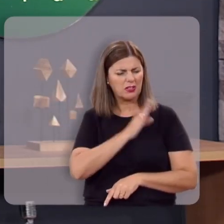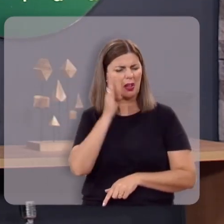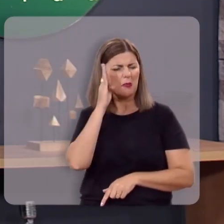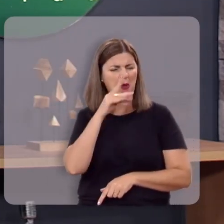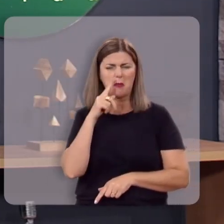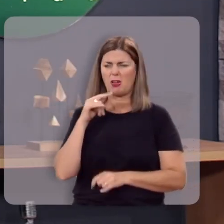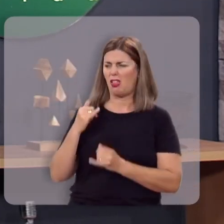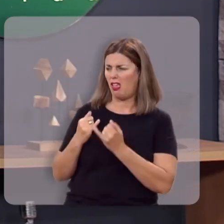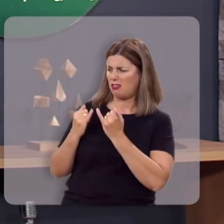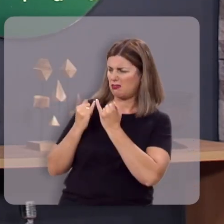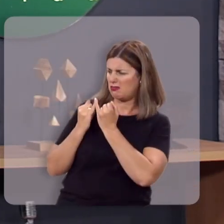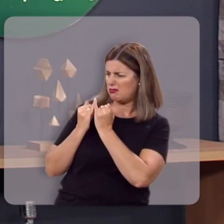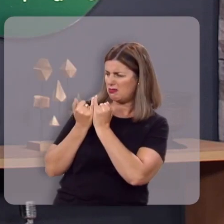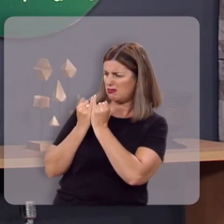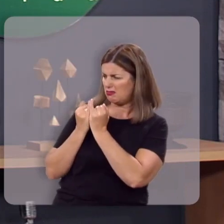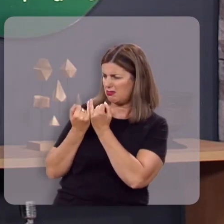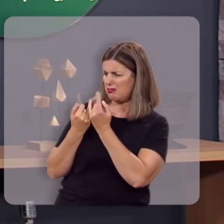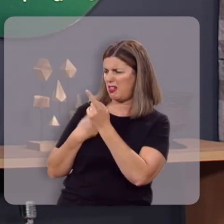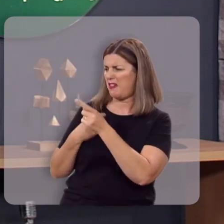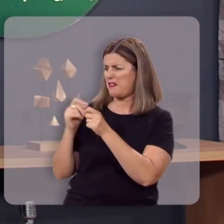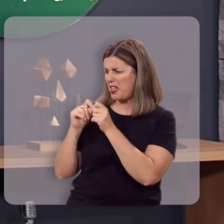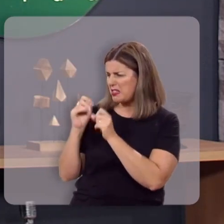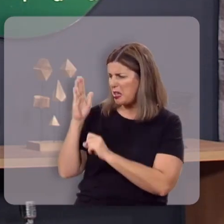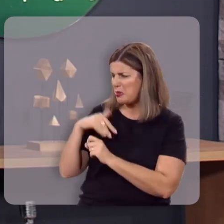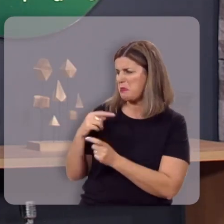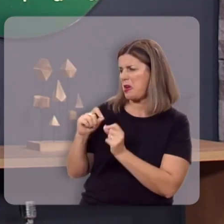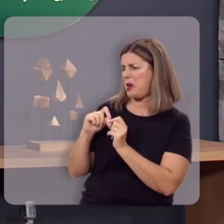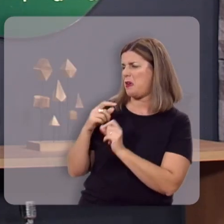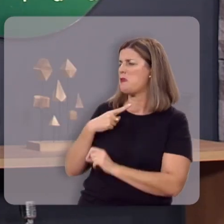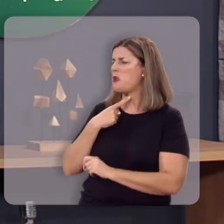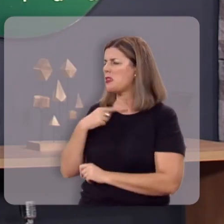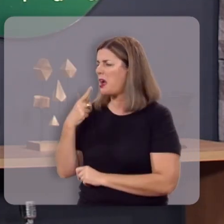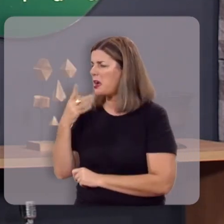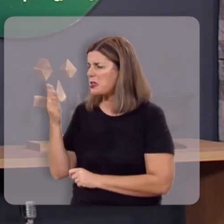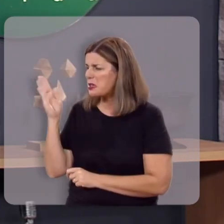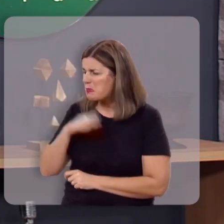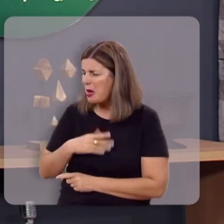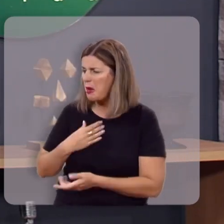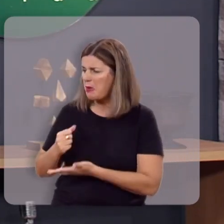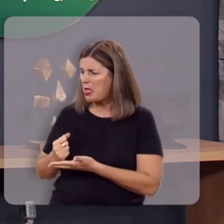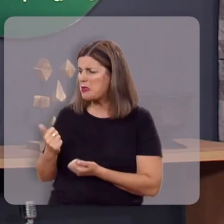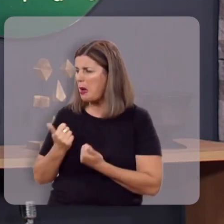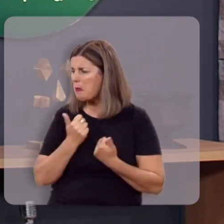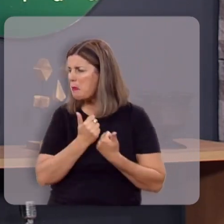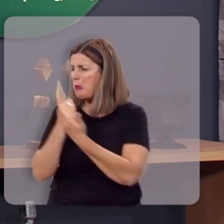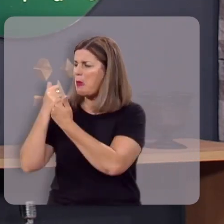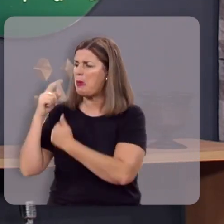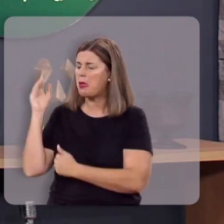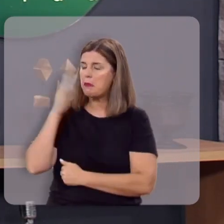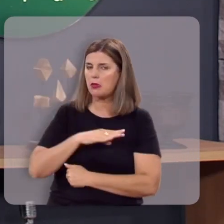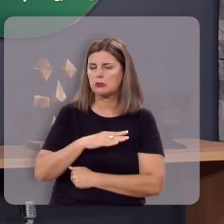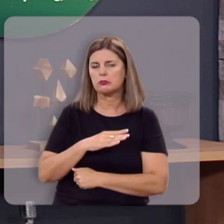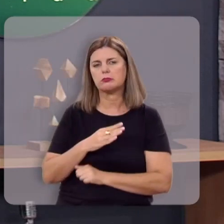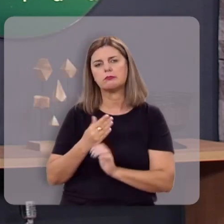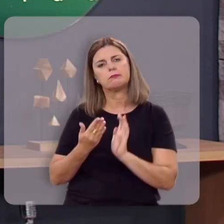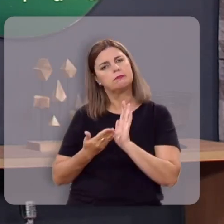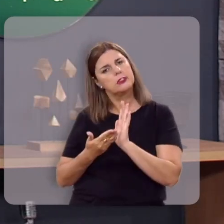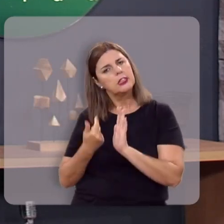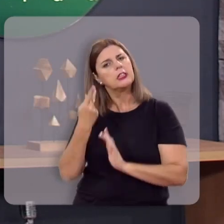fica maquinando o mal, desejando o mal, praticando o mal, apoiando o mal? Tire isso da sua